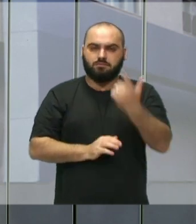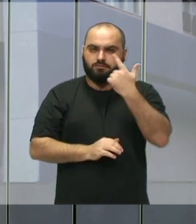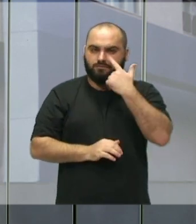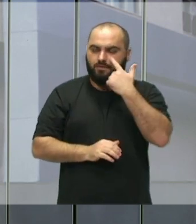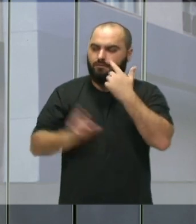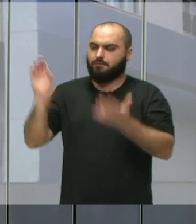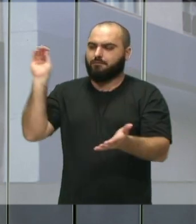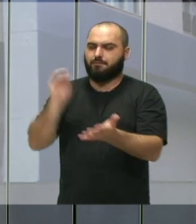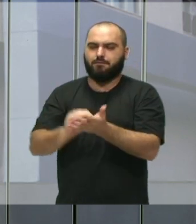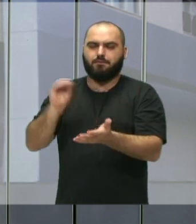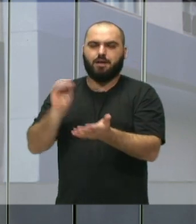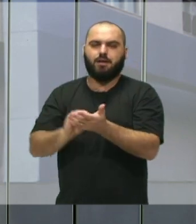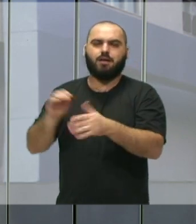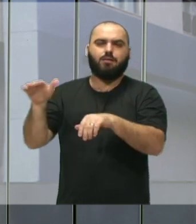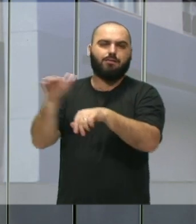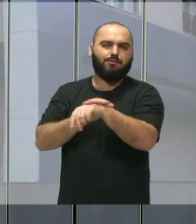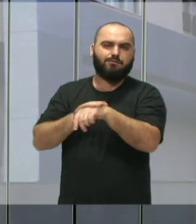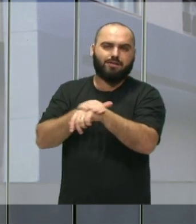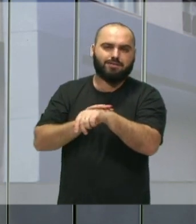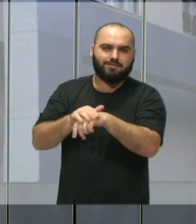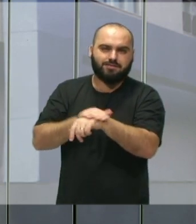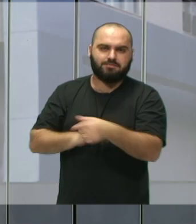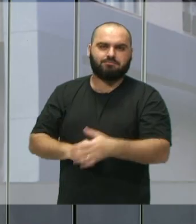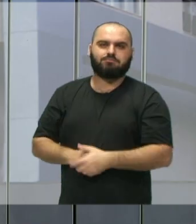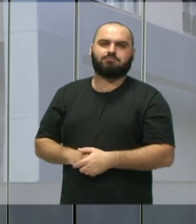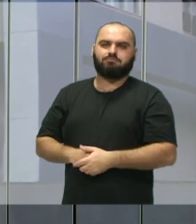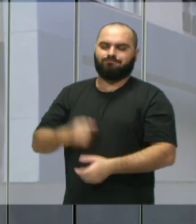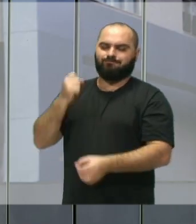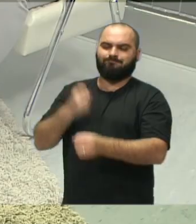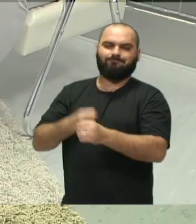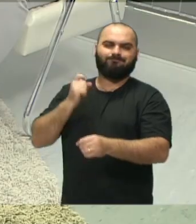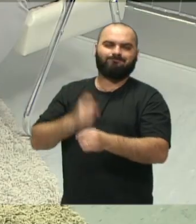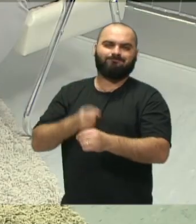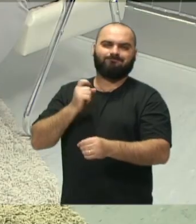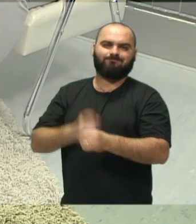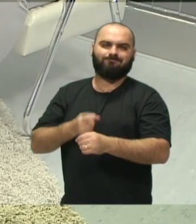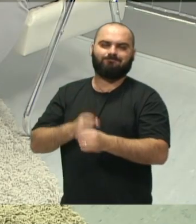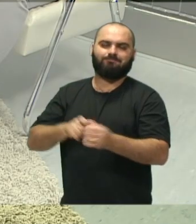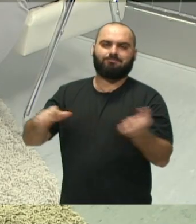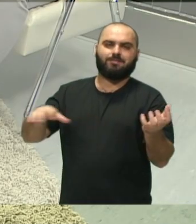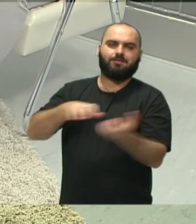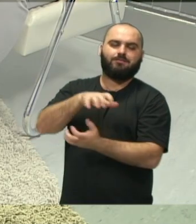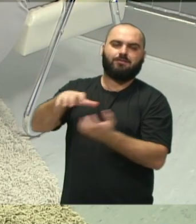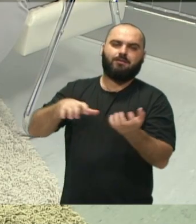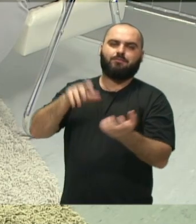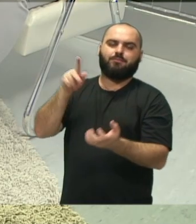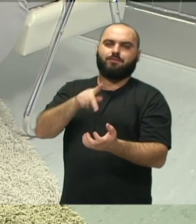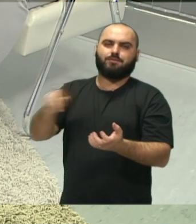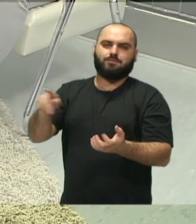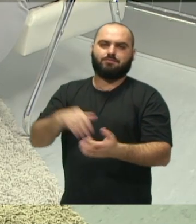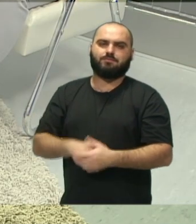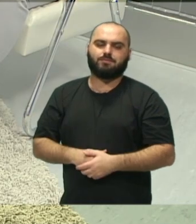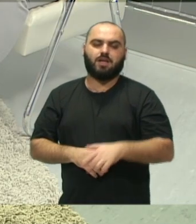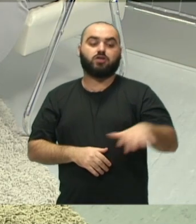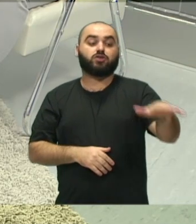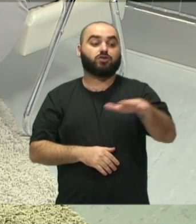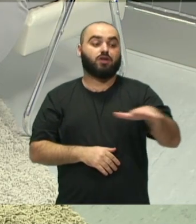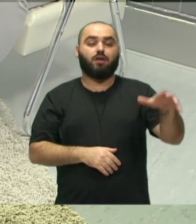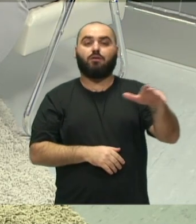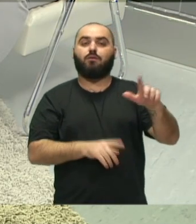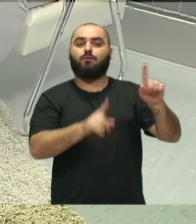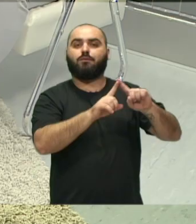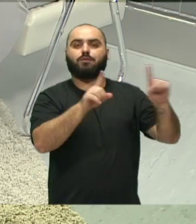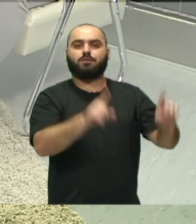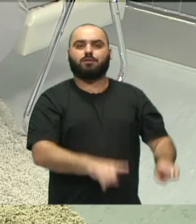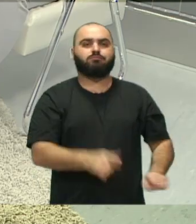intransigência, a falta de diálogo que houve em todo esse processo da greve dos professores, a greve geral dos servidores,